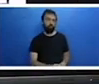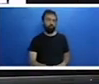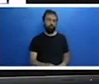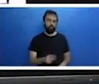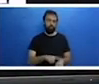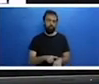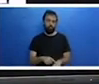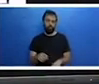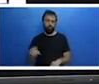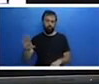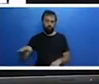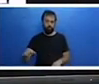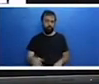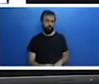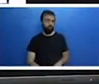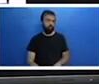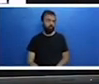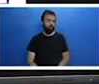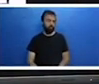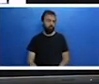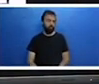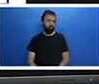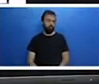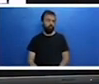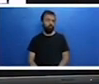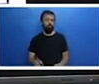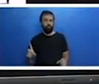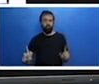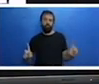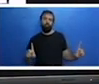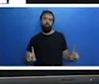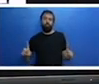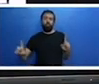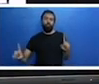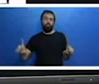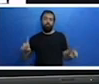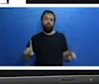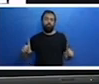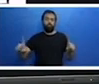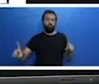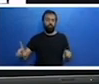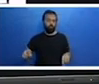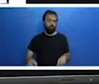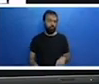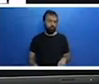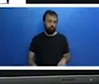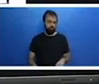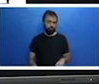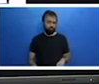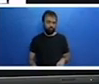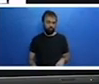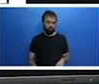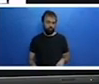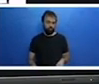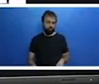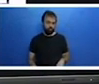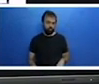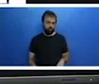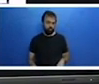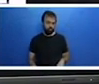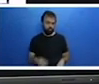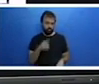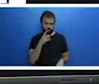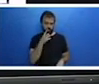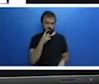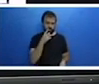a jogada para o seu adversário. Essa, mas também a gente usa mais quando a gente sai para campeonatos, né? Quando a gente só joga na escola, a